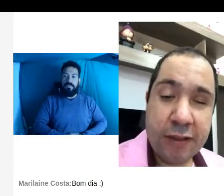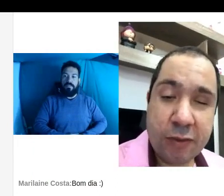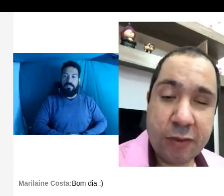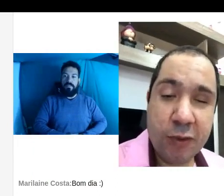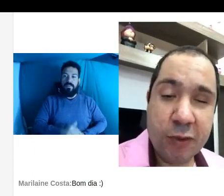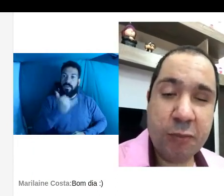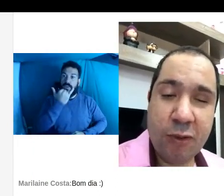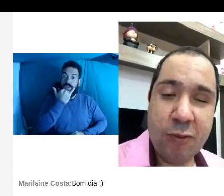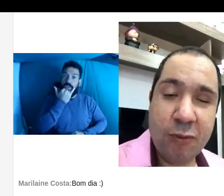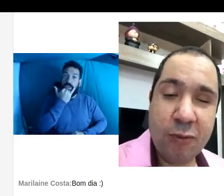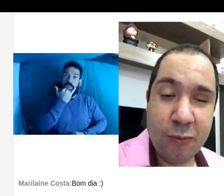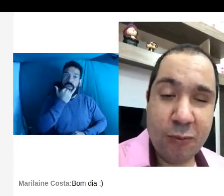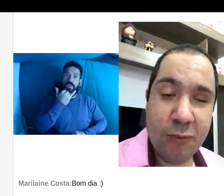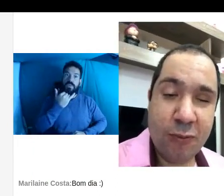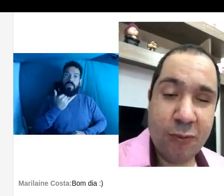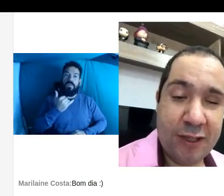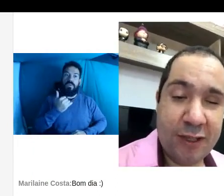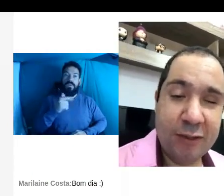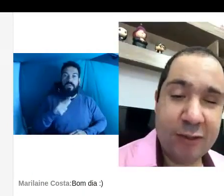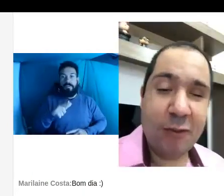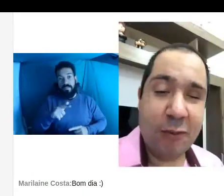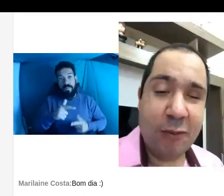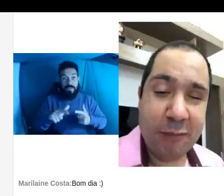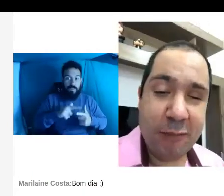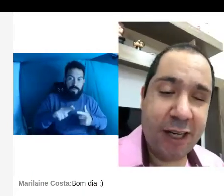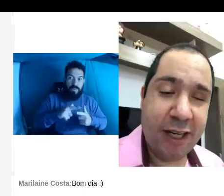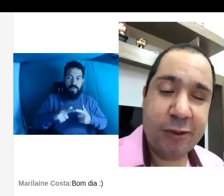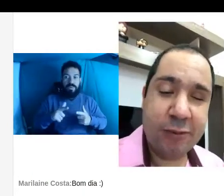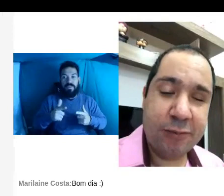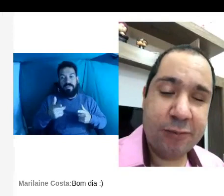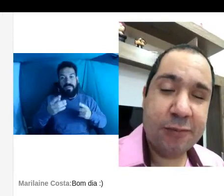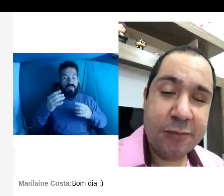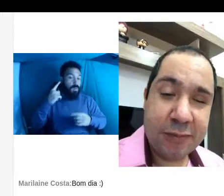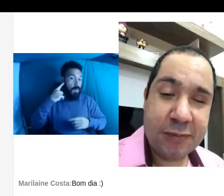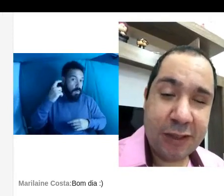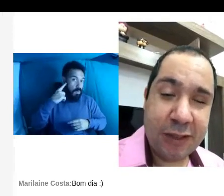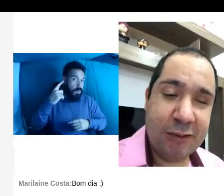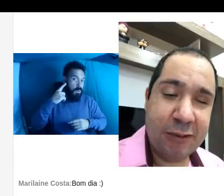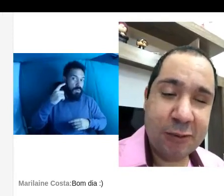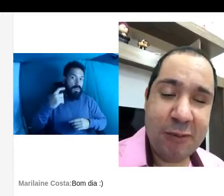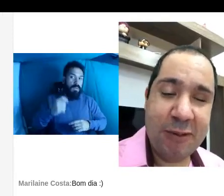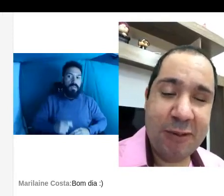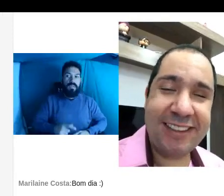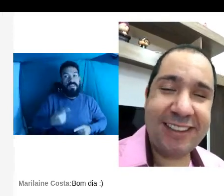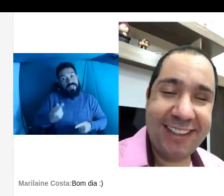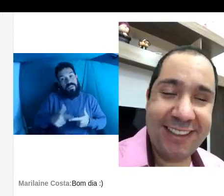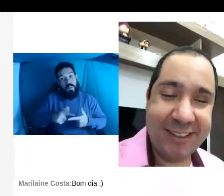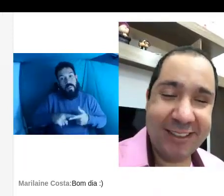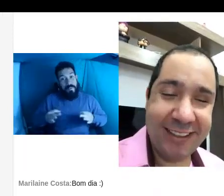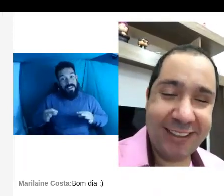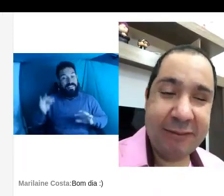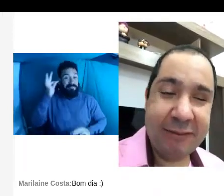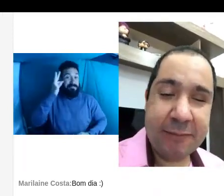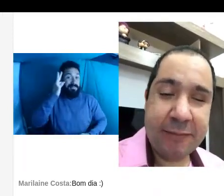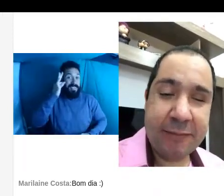Desculpas por algum eventual problema de áudio, que eu tive problemas técnicos aqui.